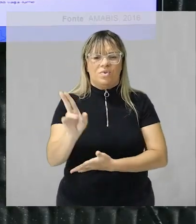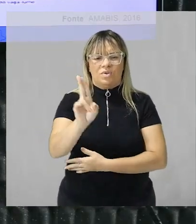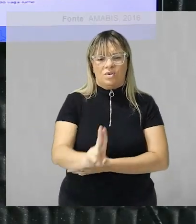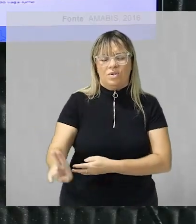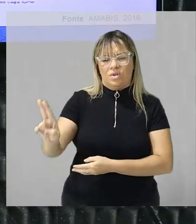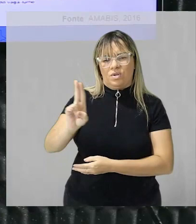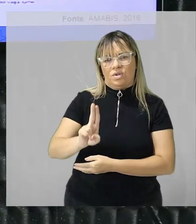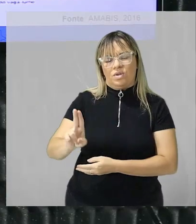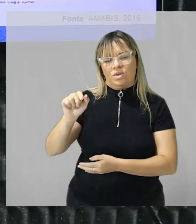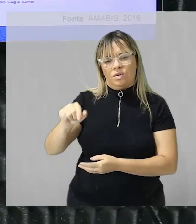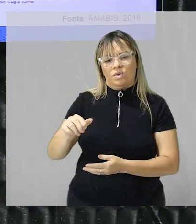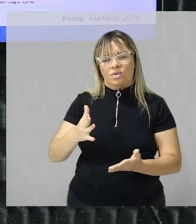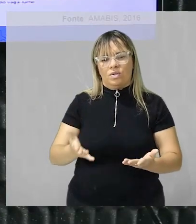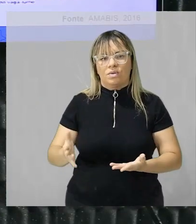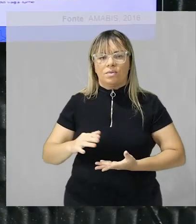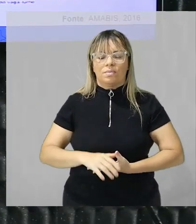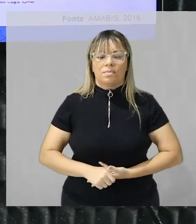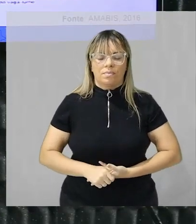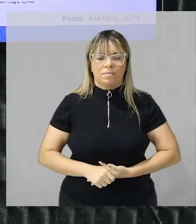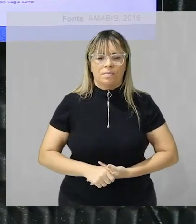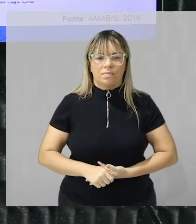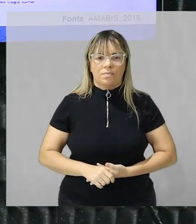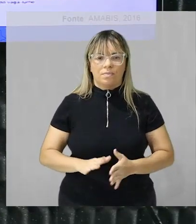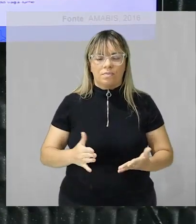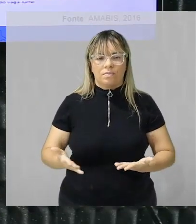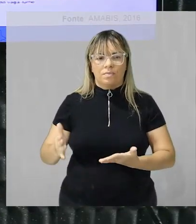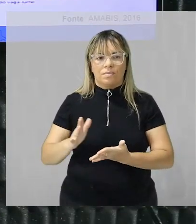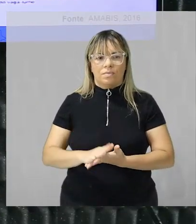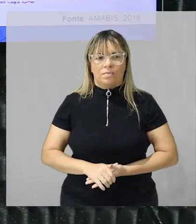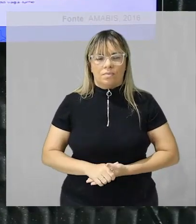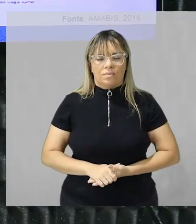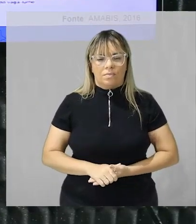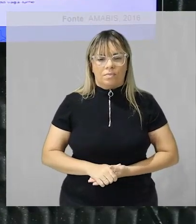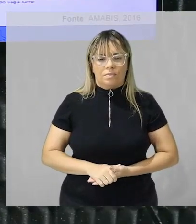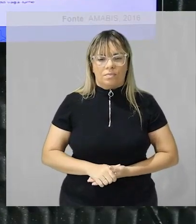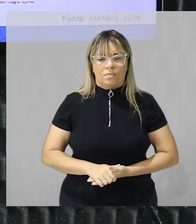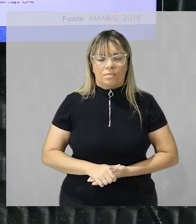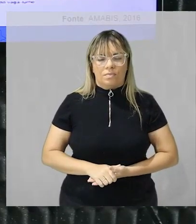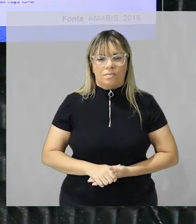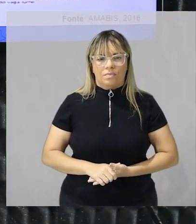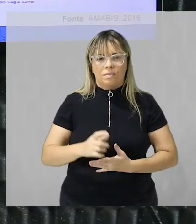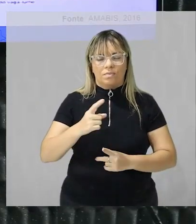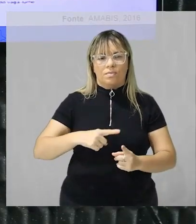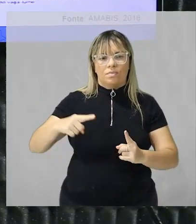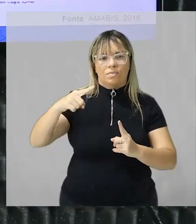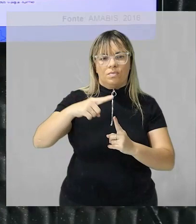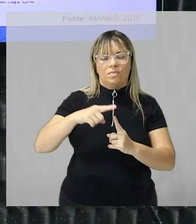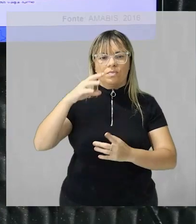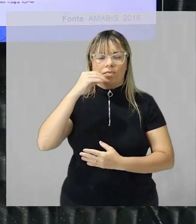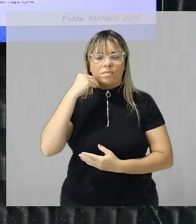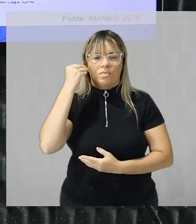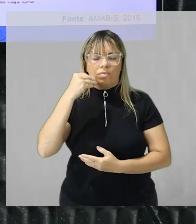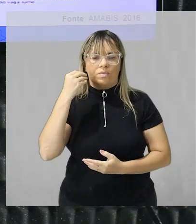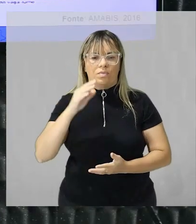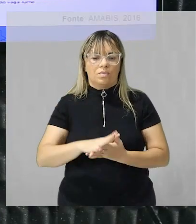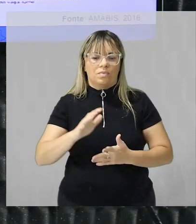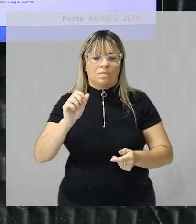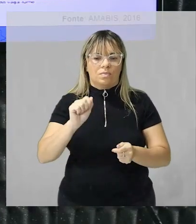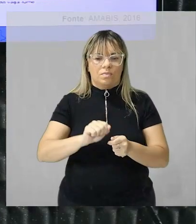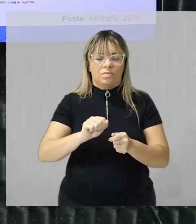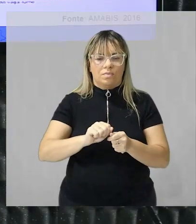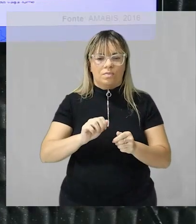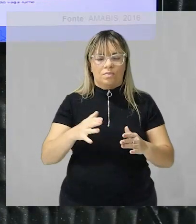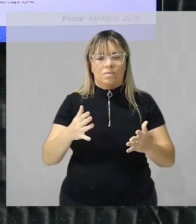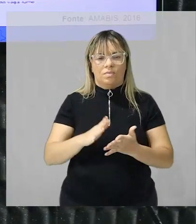que a gente pode utilizar o plasmídio. Então, essa foi um dos tipos de experimentos que foram feitos. Tá?